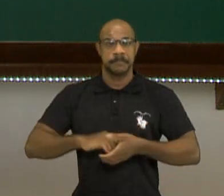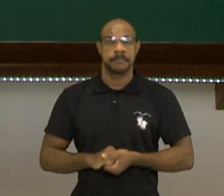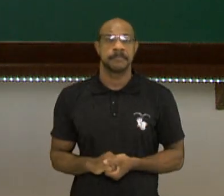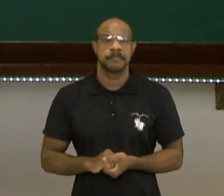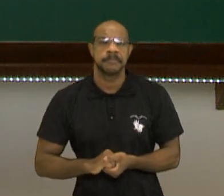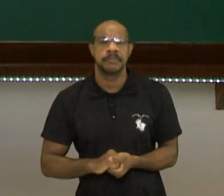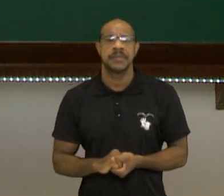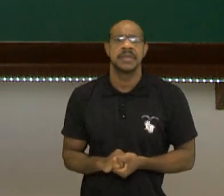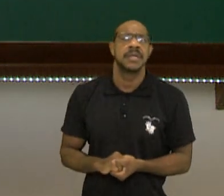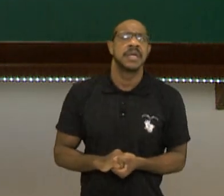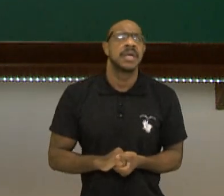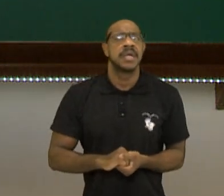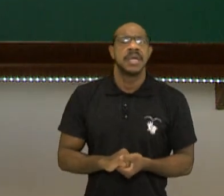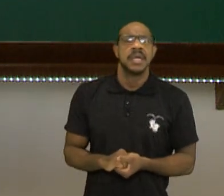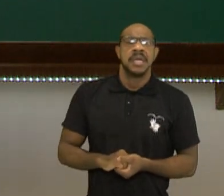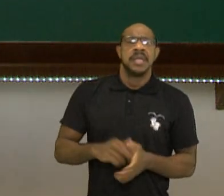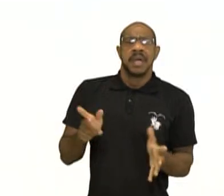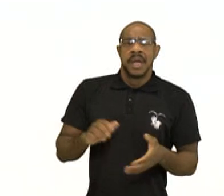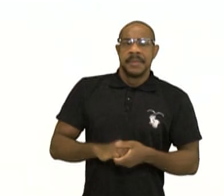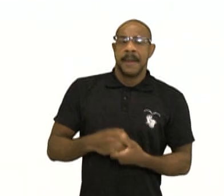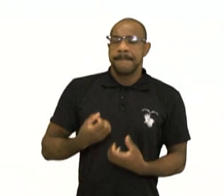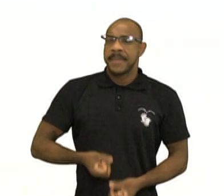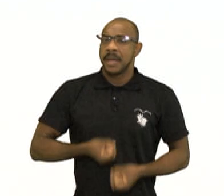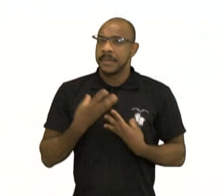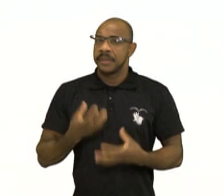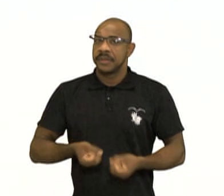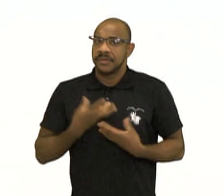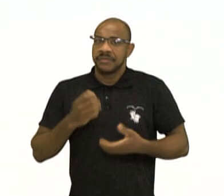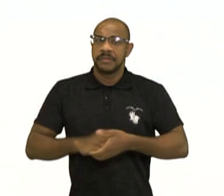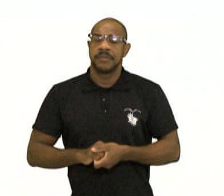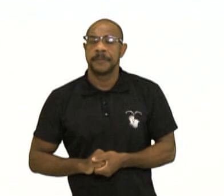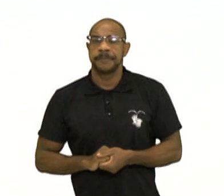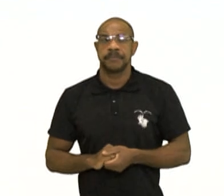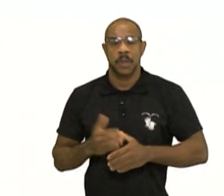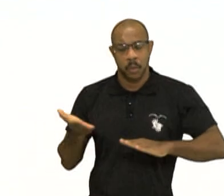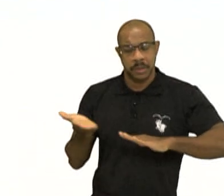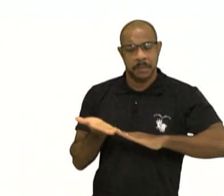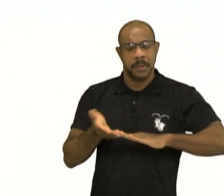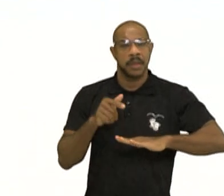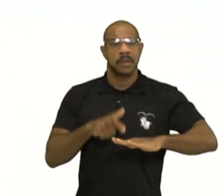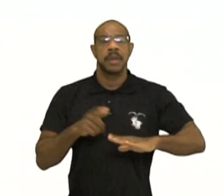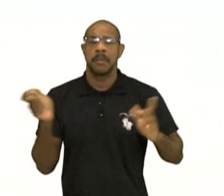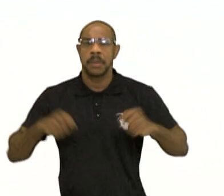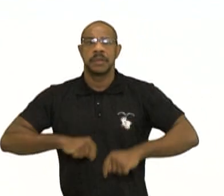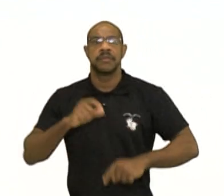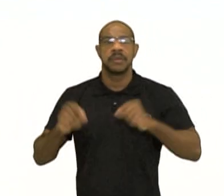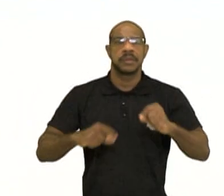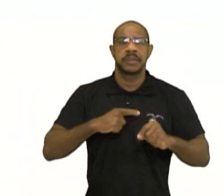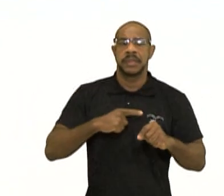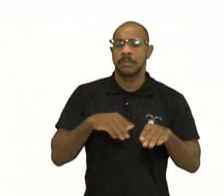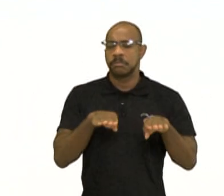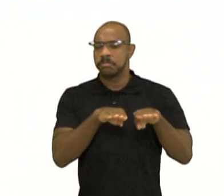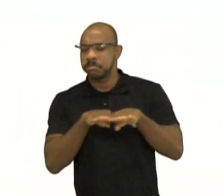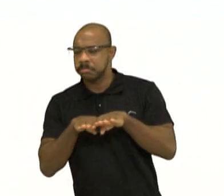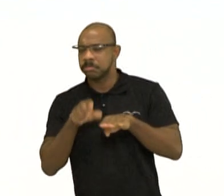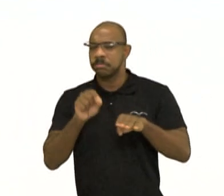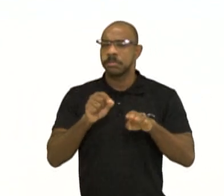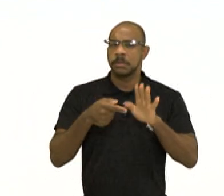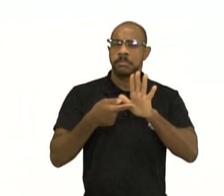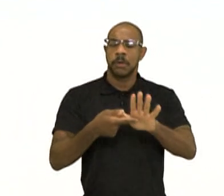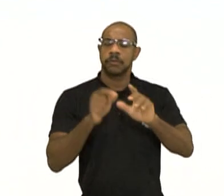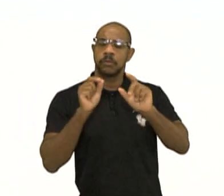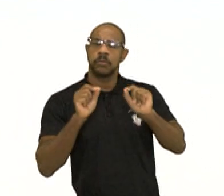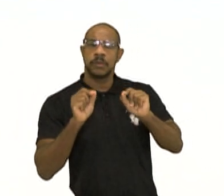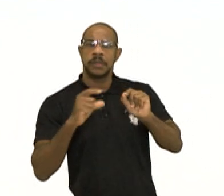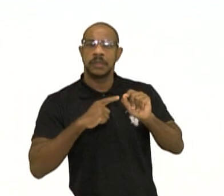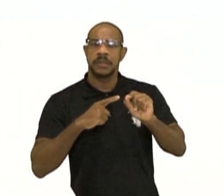Segundo a perspectiva antropológica contemporânea, não é possível estabelecer um parâmetro que indique